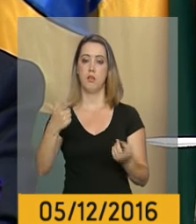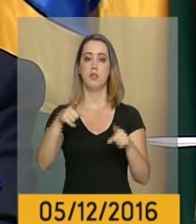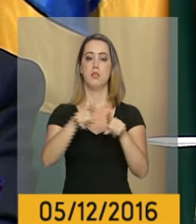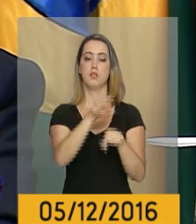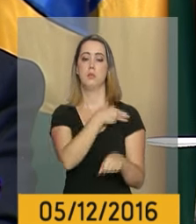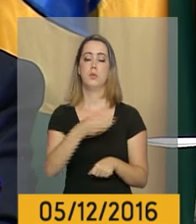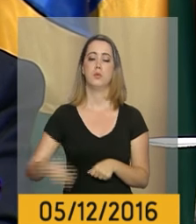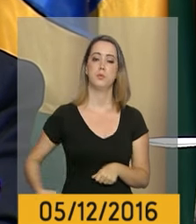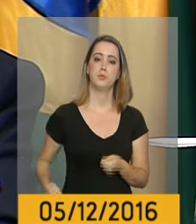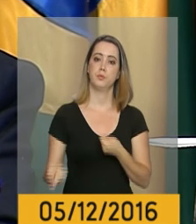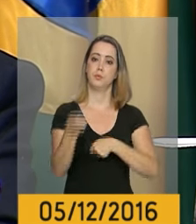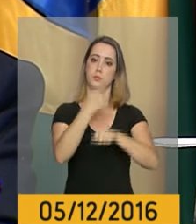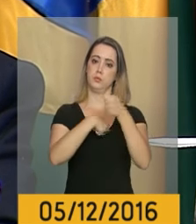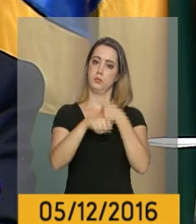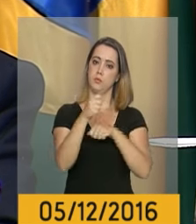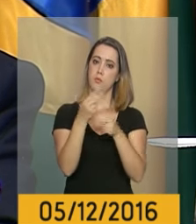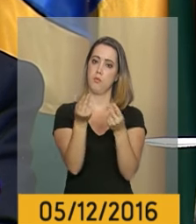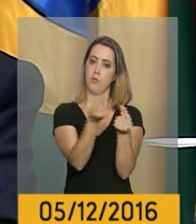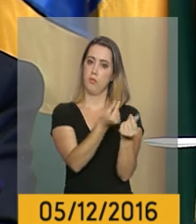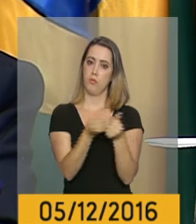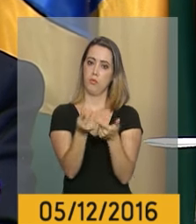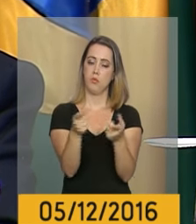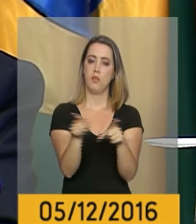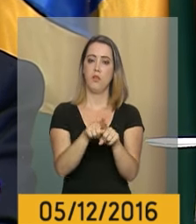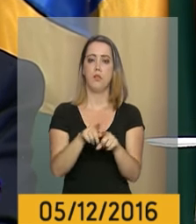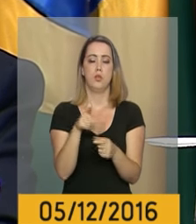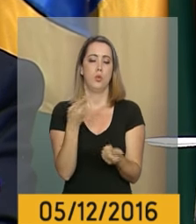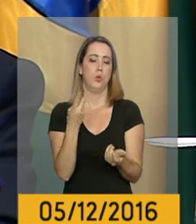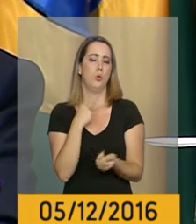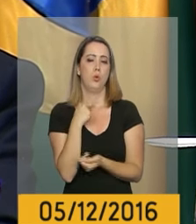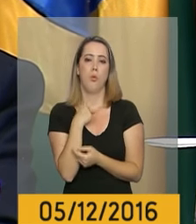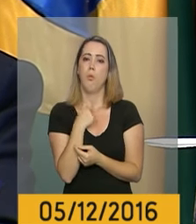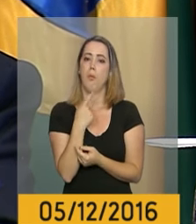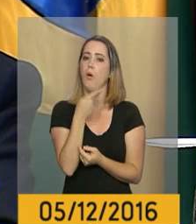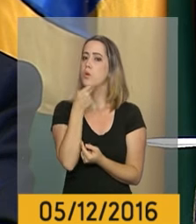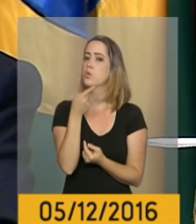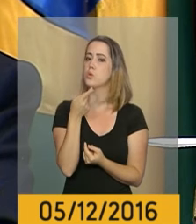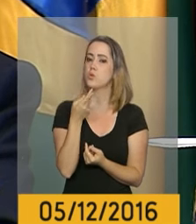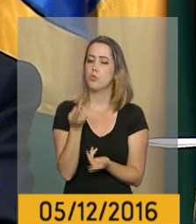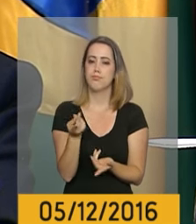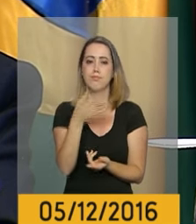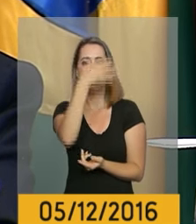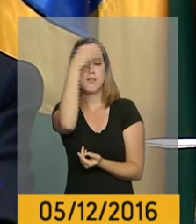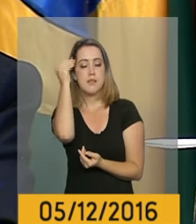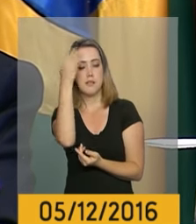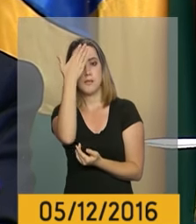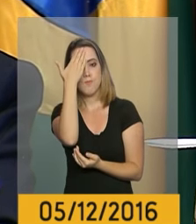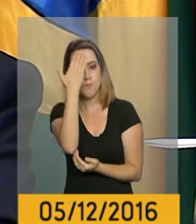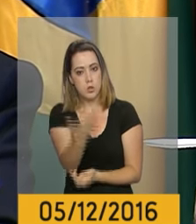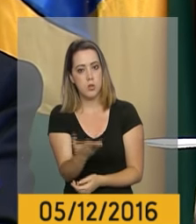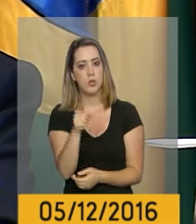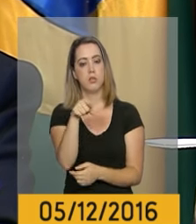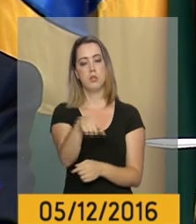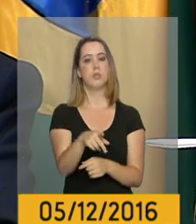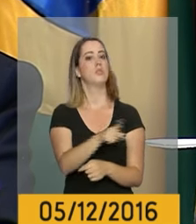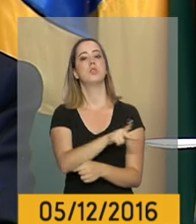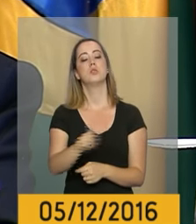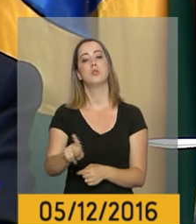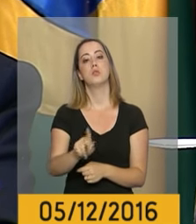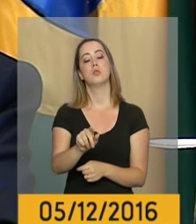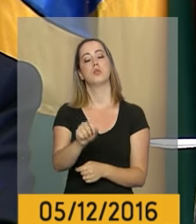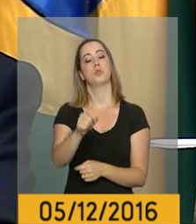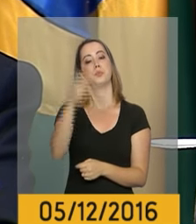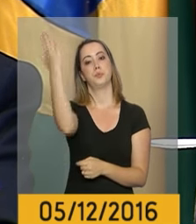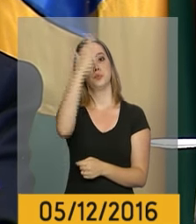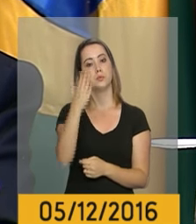da Fazenda. Eh, de modo que eu não posso deixar de registrar naturalmente os agradecimentos da presidência da